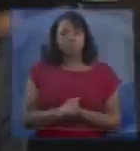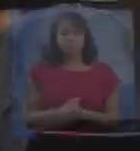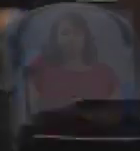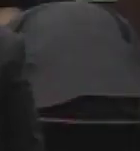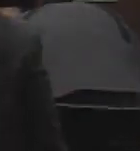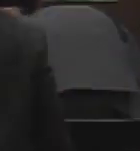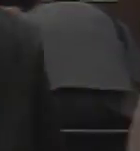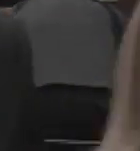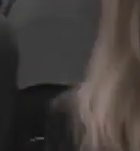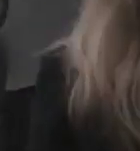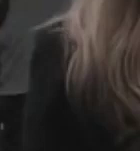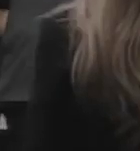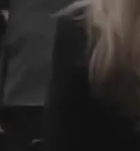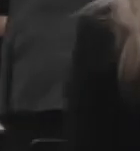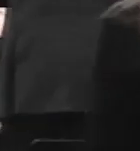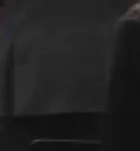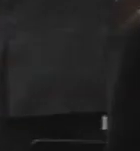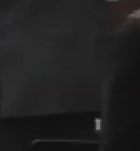Obrigado.